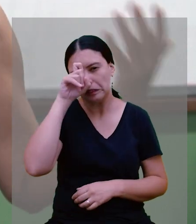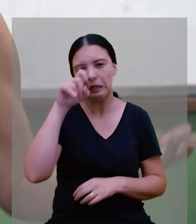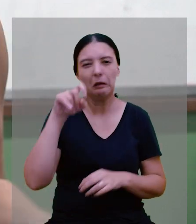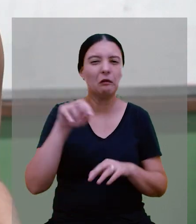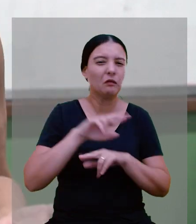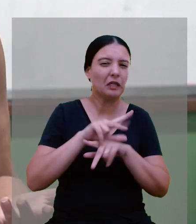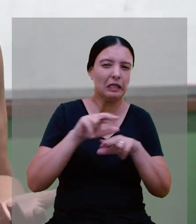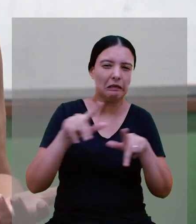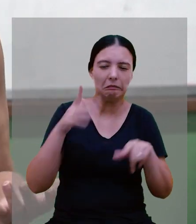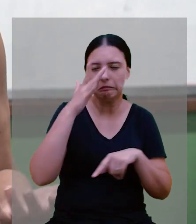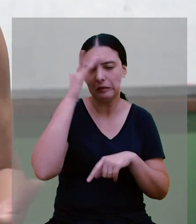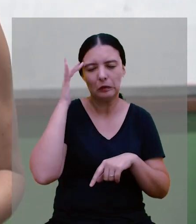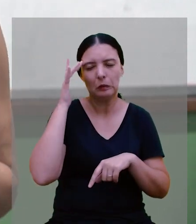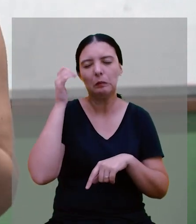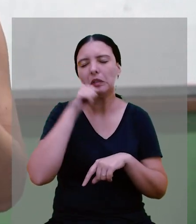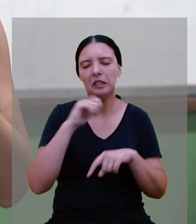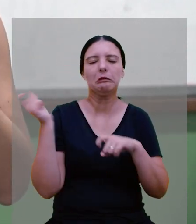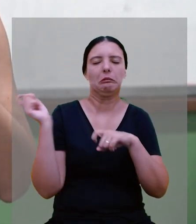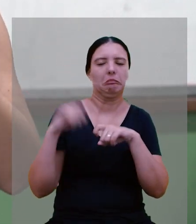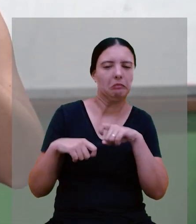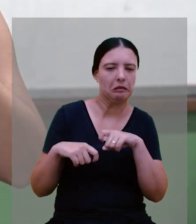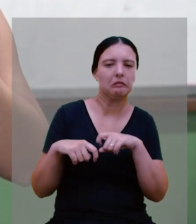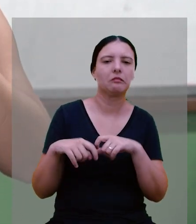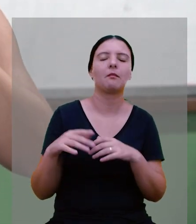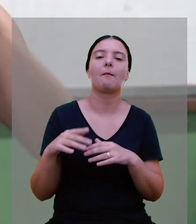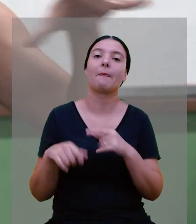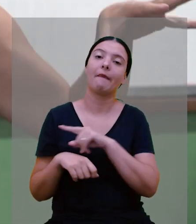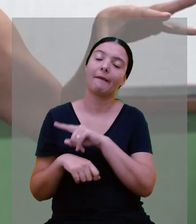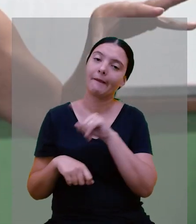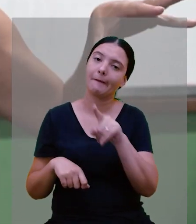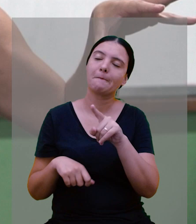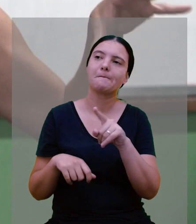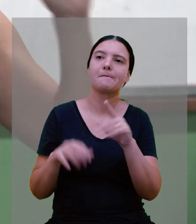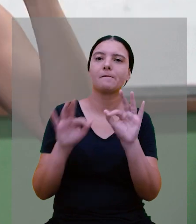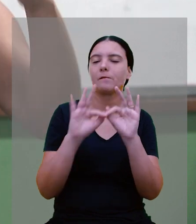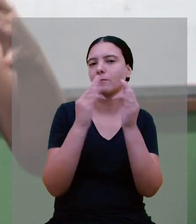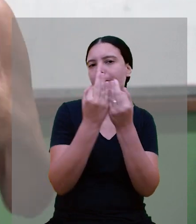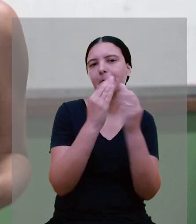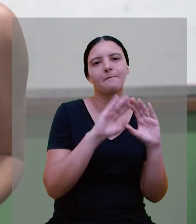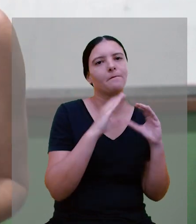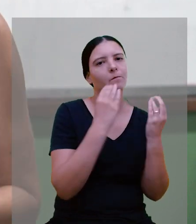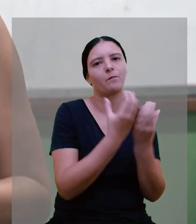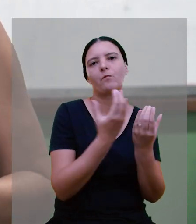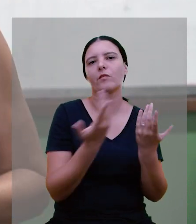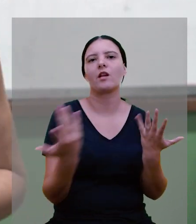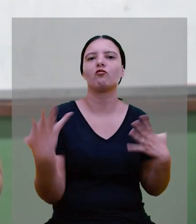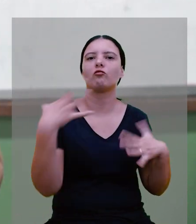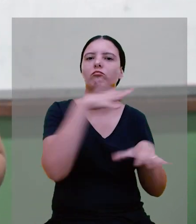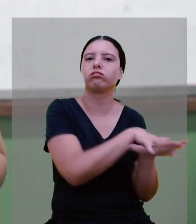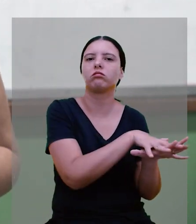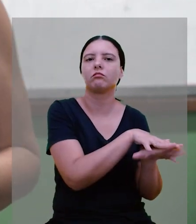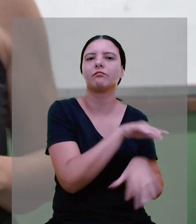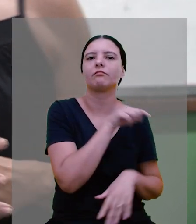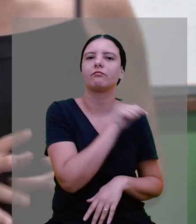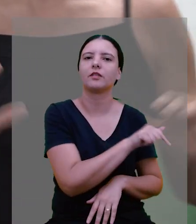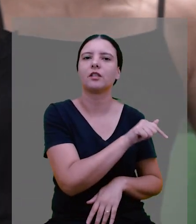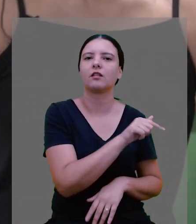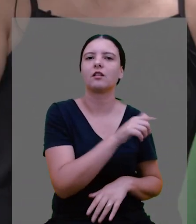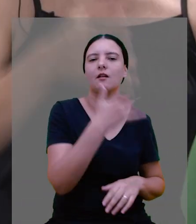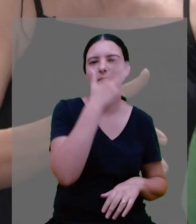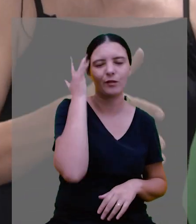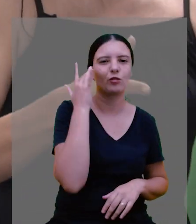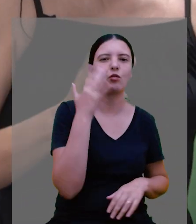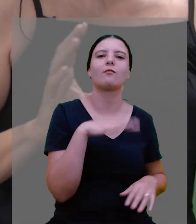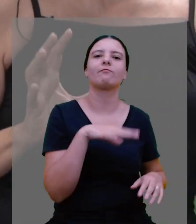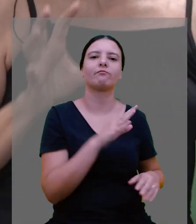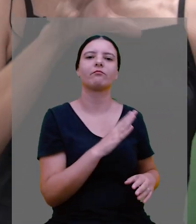atender as mulheres estupradas, e você desmancha aquela comunidade e toma conta da mina de coltan. E aí a milícia